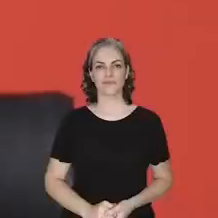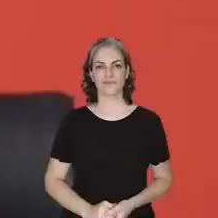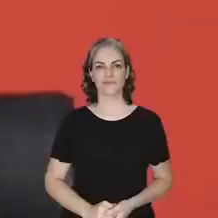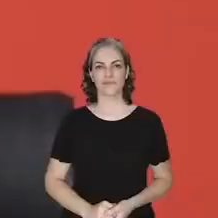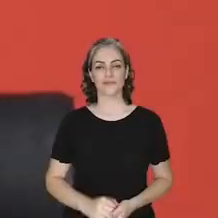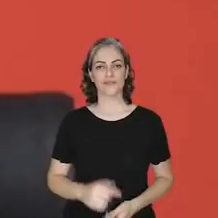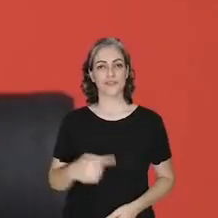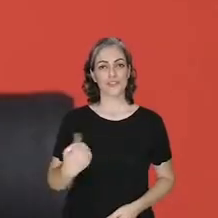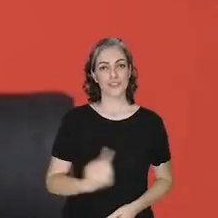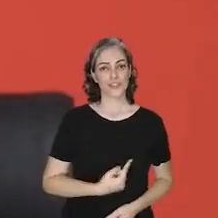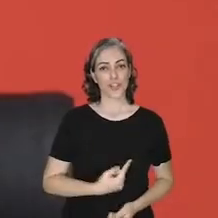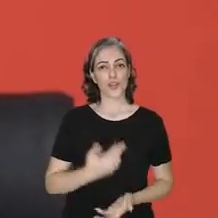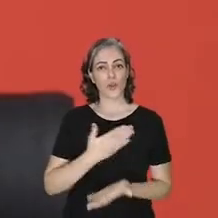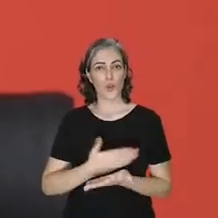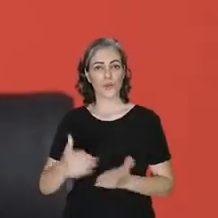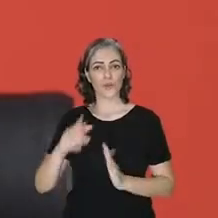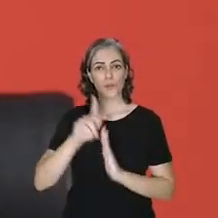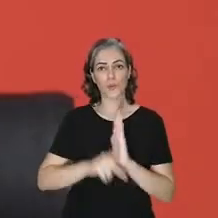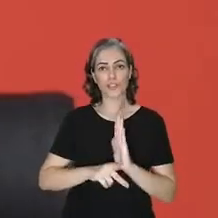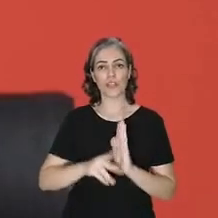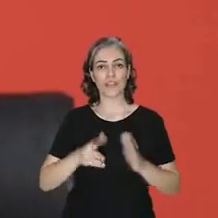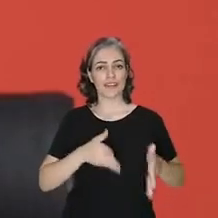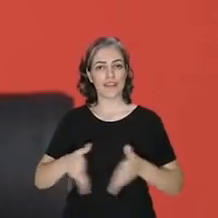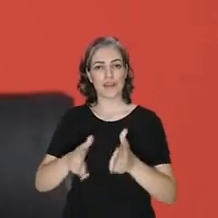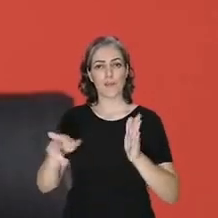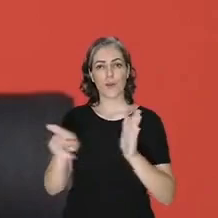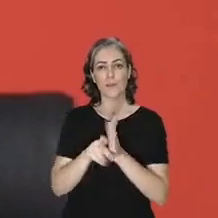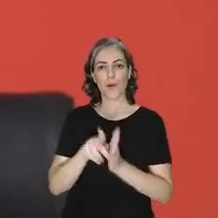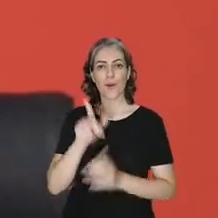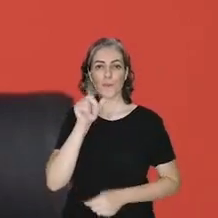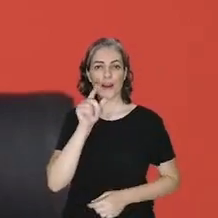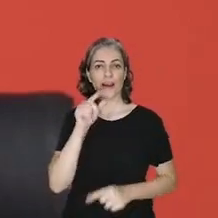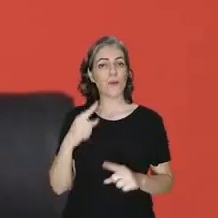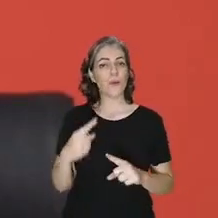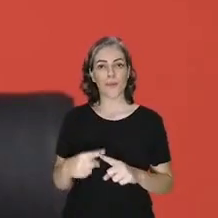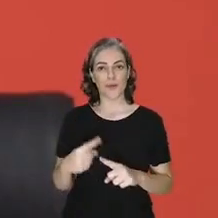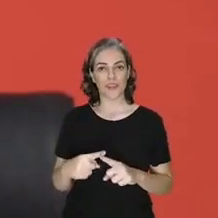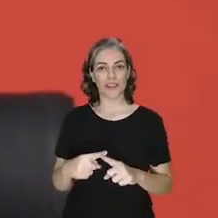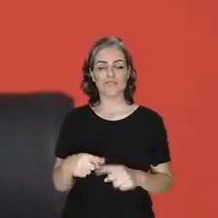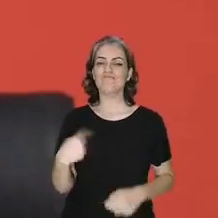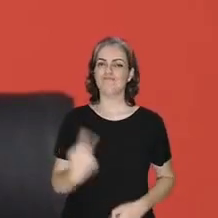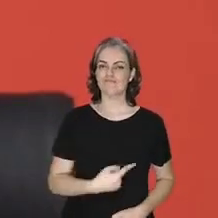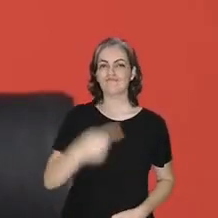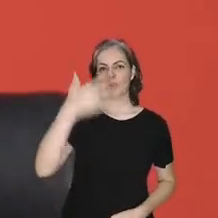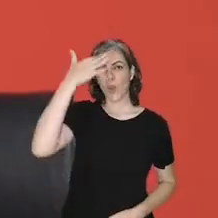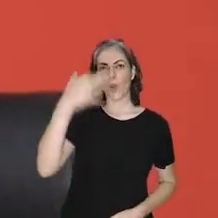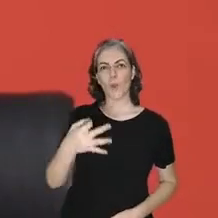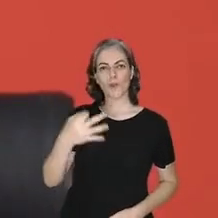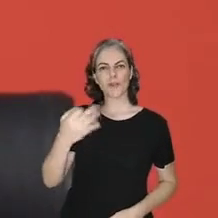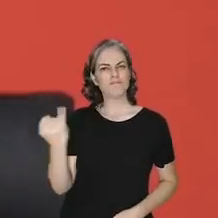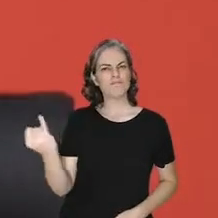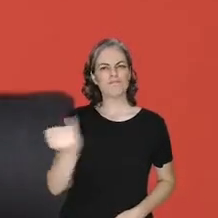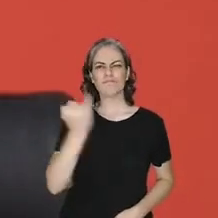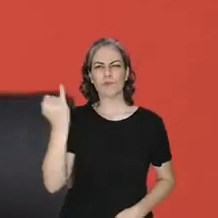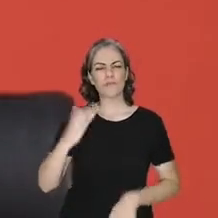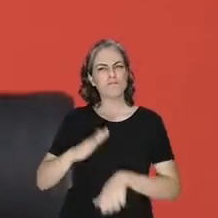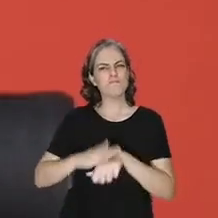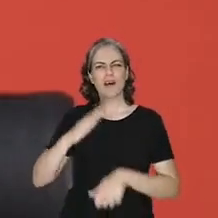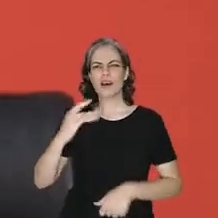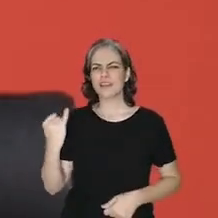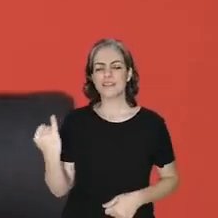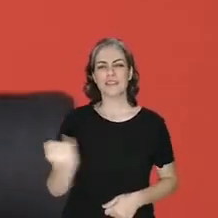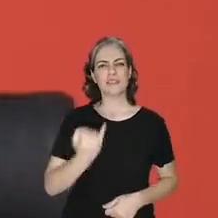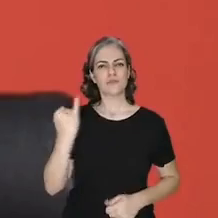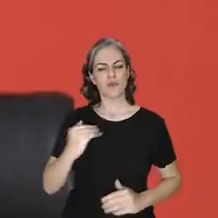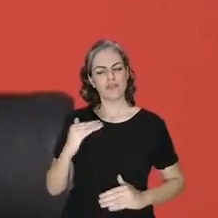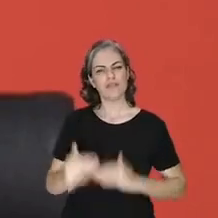só que iniciou no sábado à tarde porque nós perdemos que o maior e faz em volta do vetor